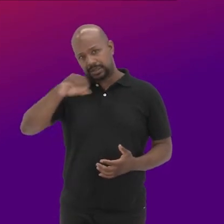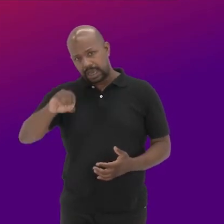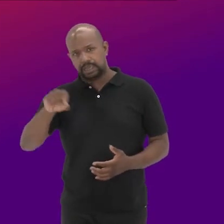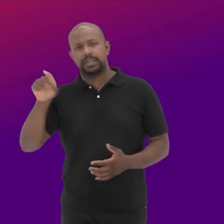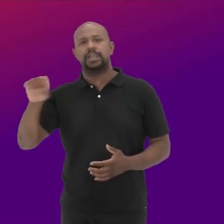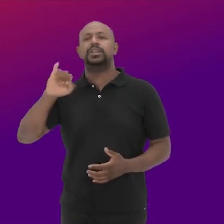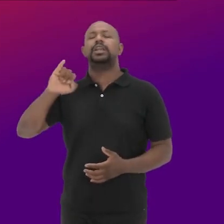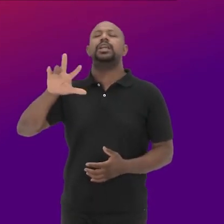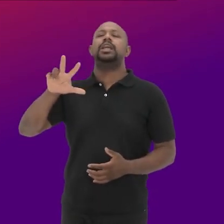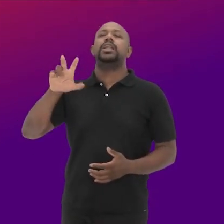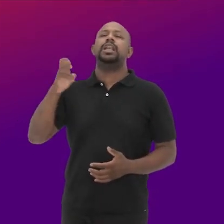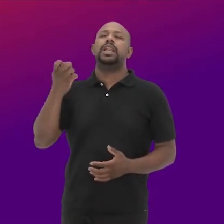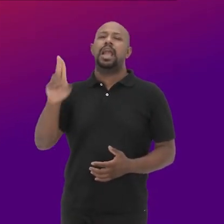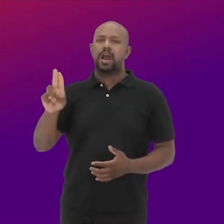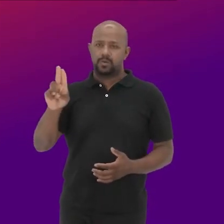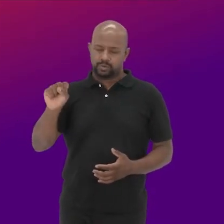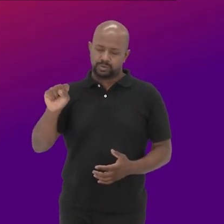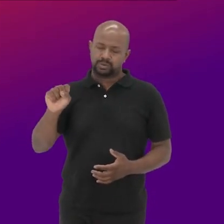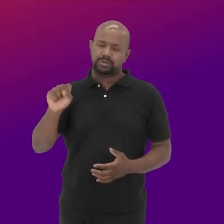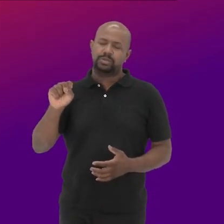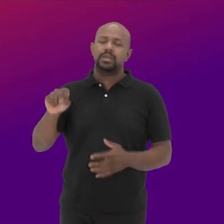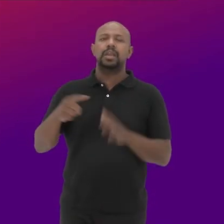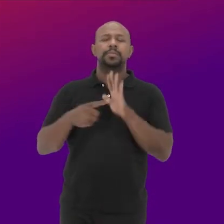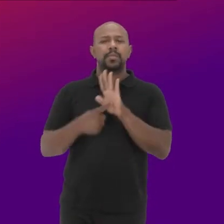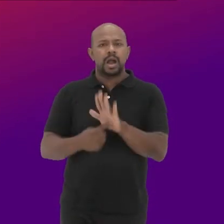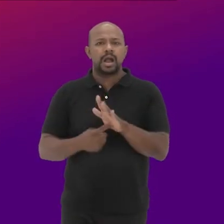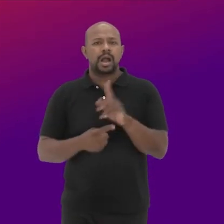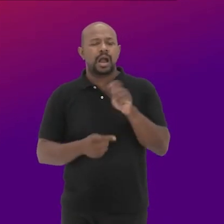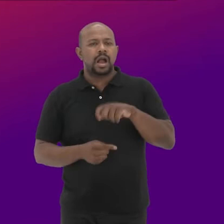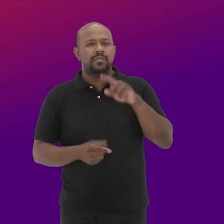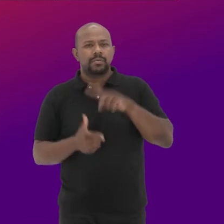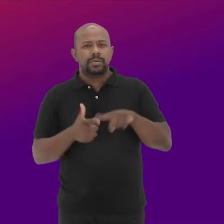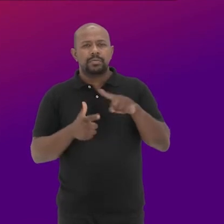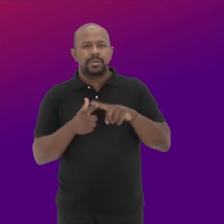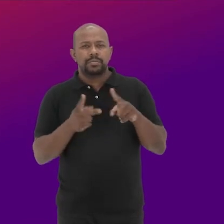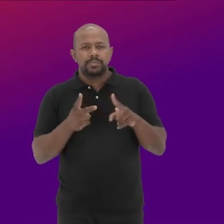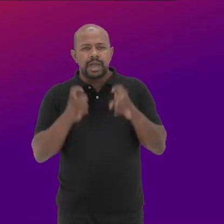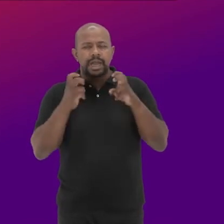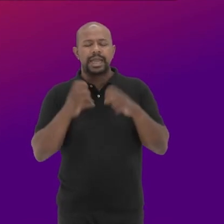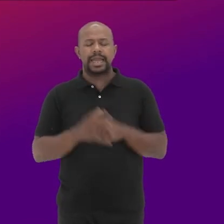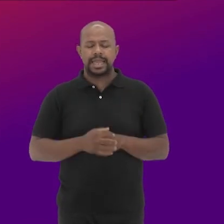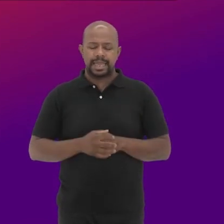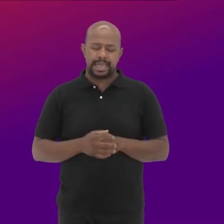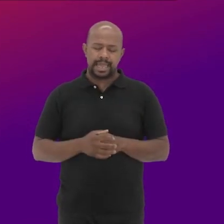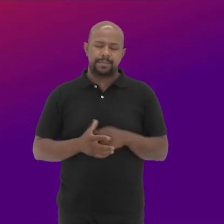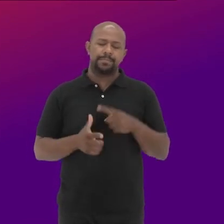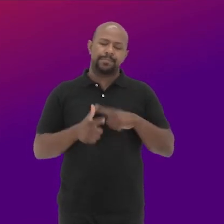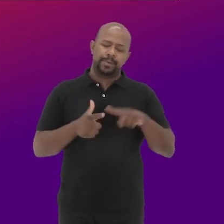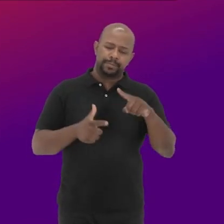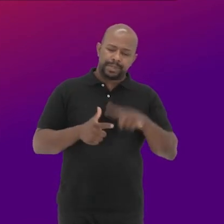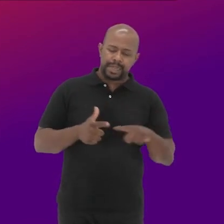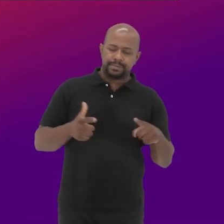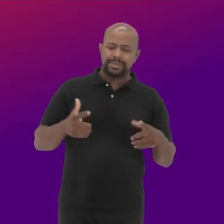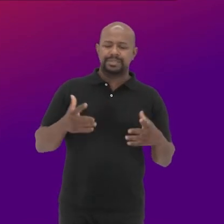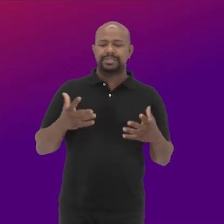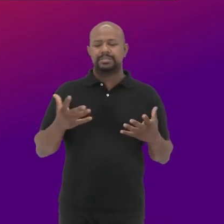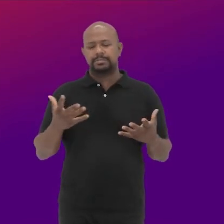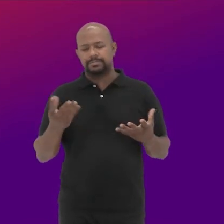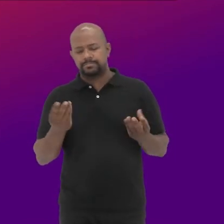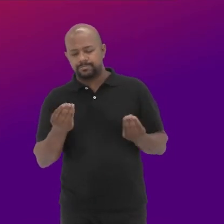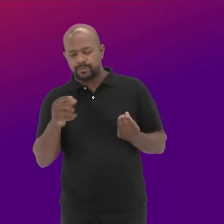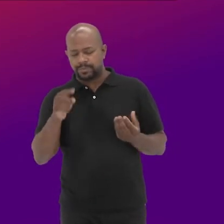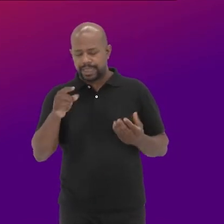que refletia esse problema, ou seja, que conseguia refletir o problema